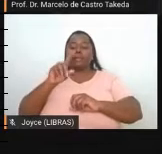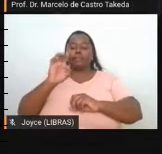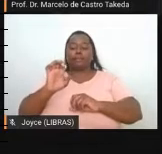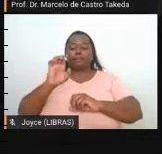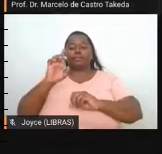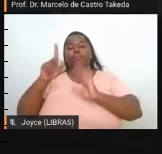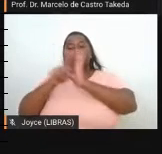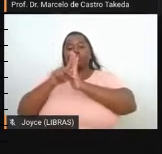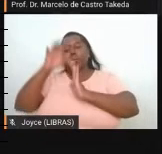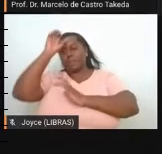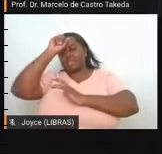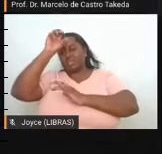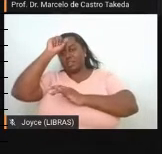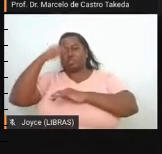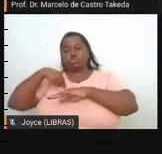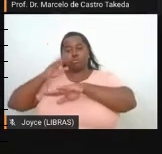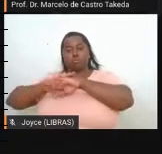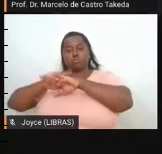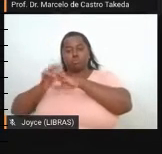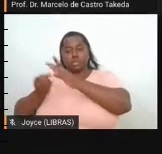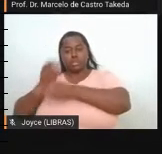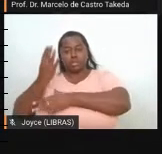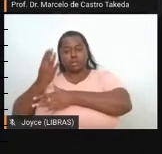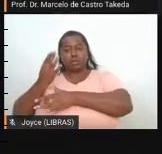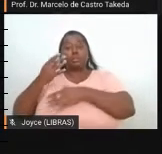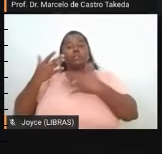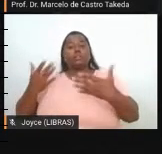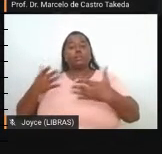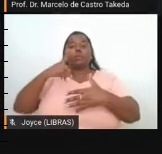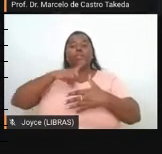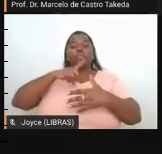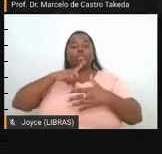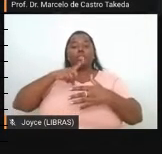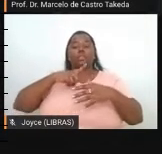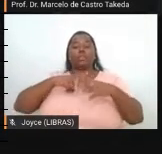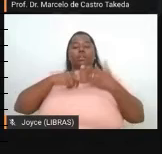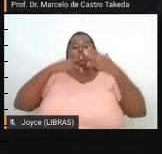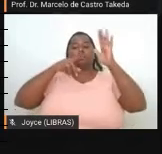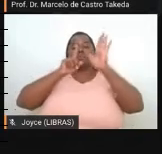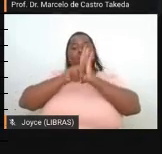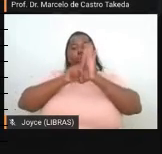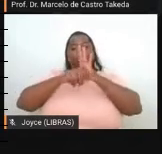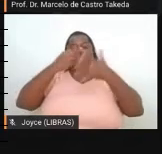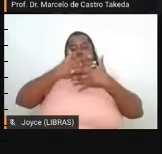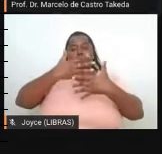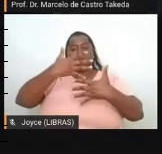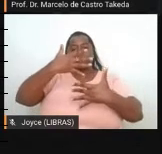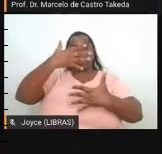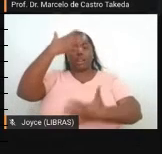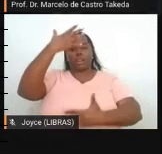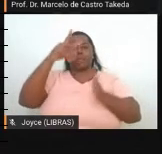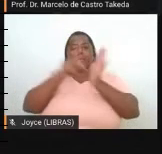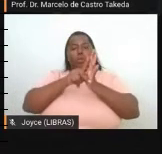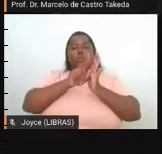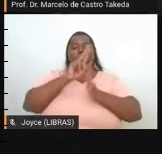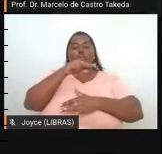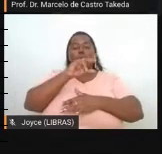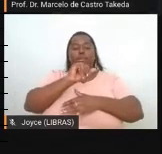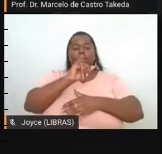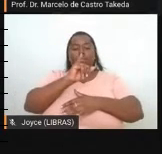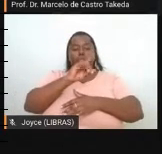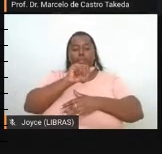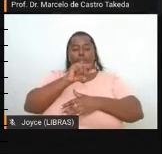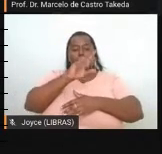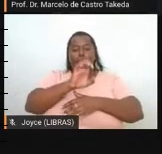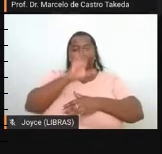que eu estabeleço. Tá? Então, isso aqui seria o conjunto de questões para a unidade de aprendizagem e essa aqui para uma outra unidade de aprendizagem. E